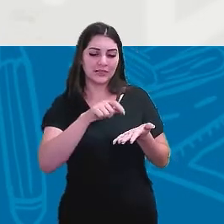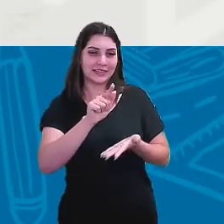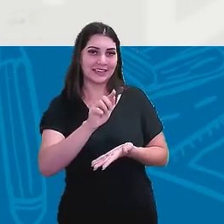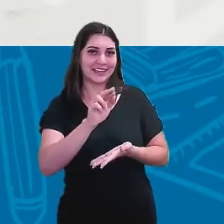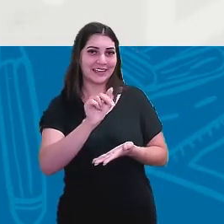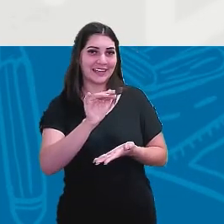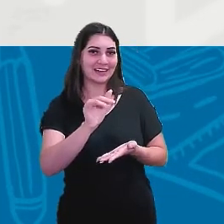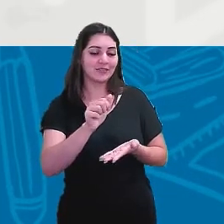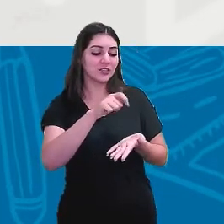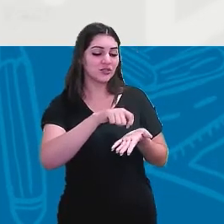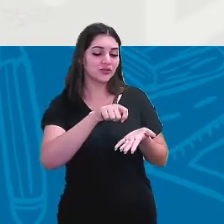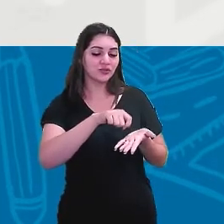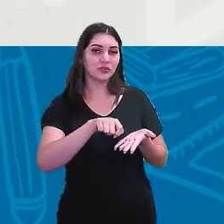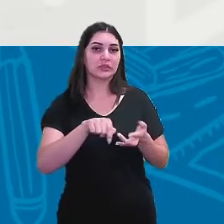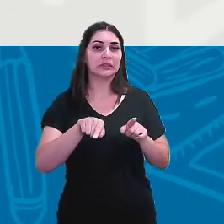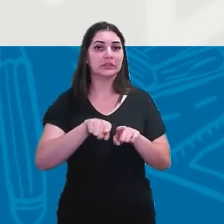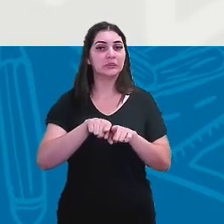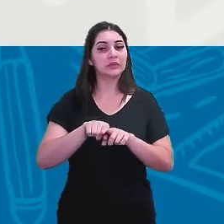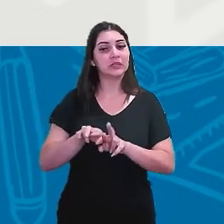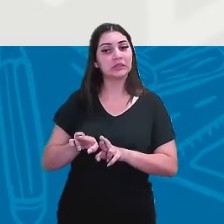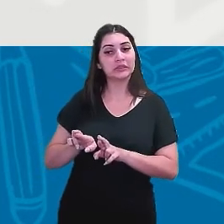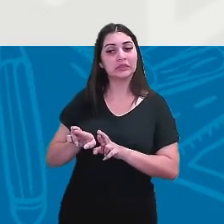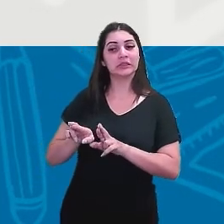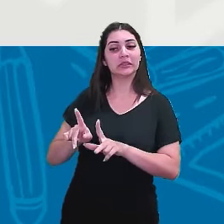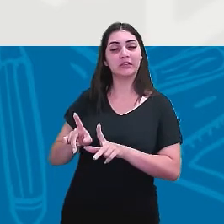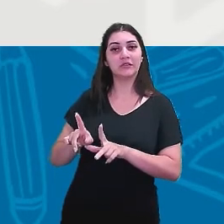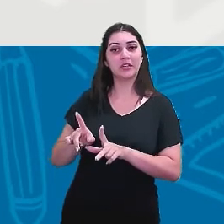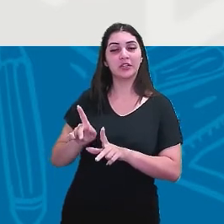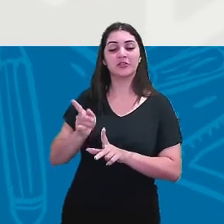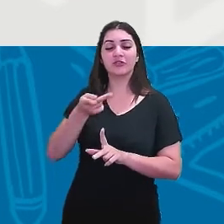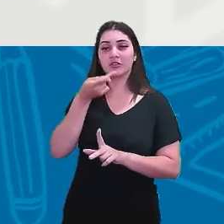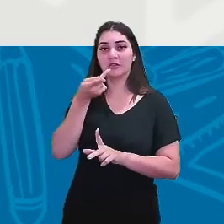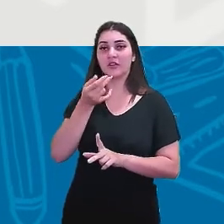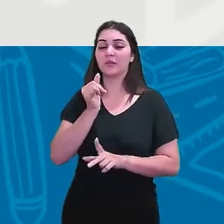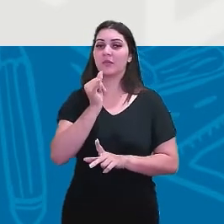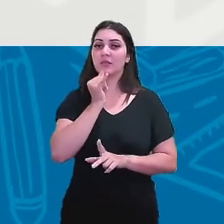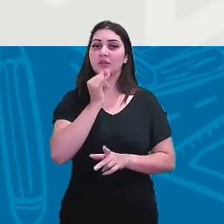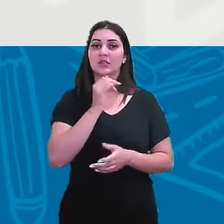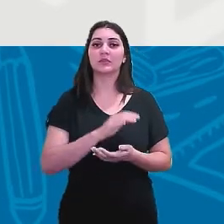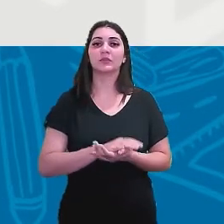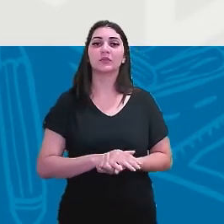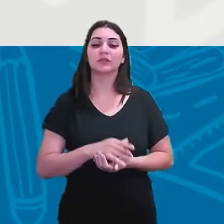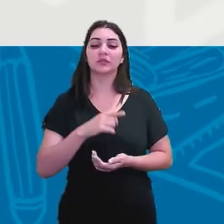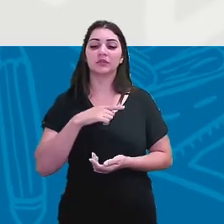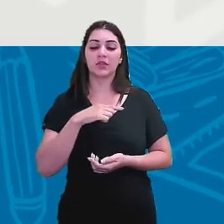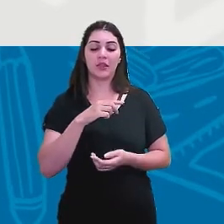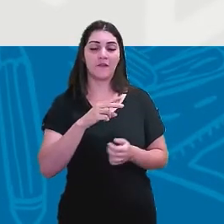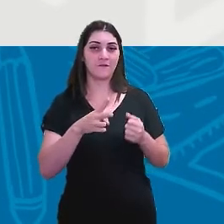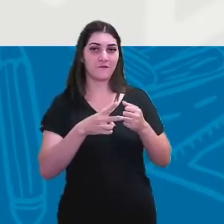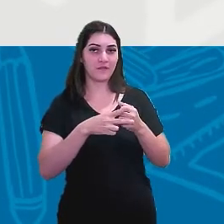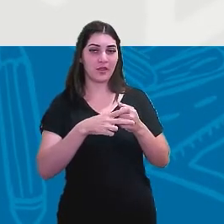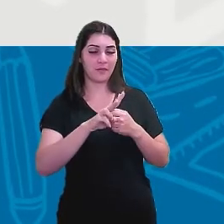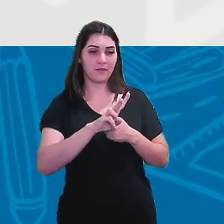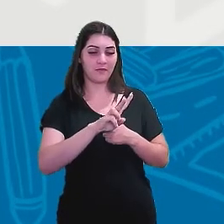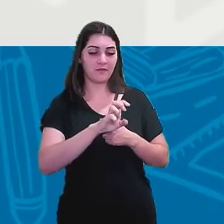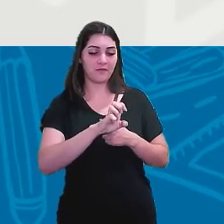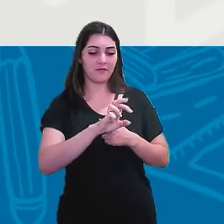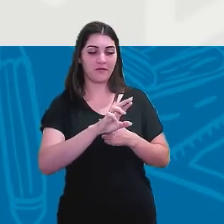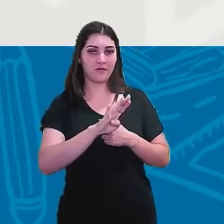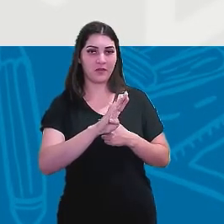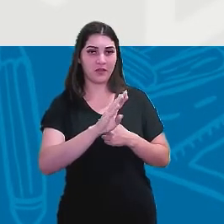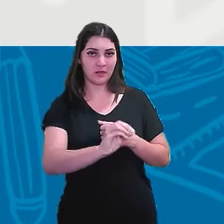escrita, tá? E diferentes na pronúncia. Por exemplo, temos aí o exemplo de verbo